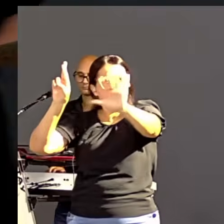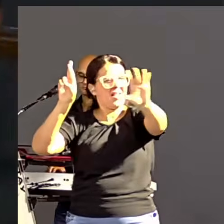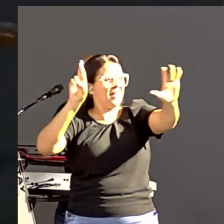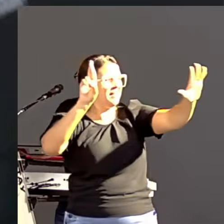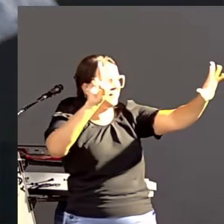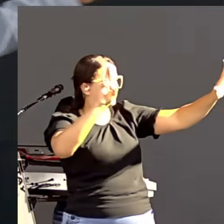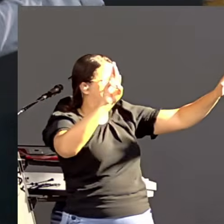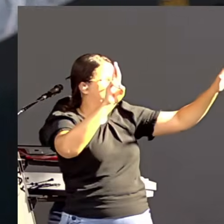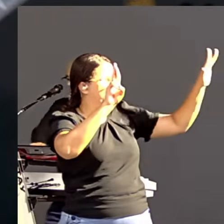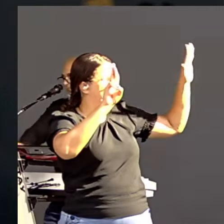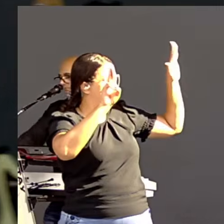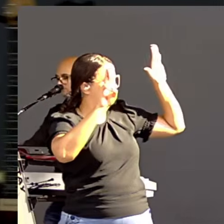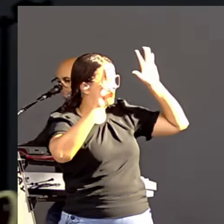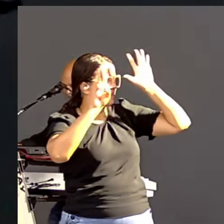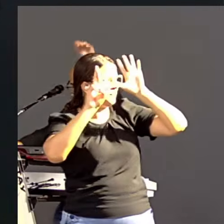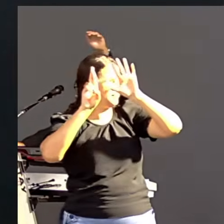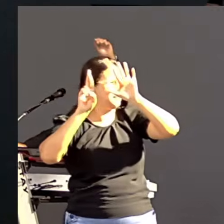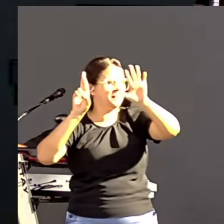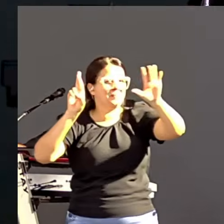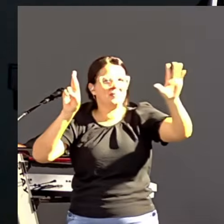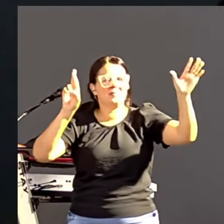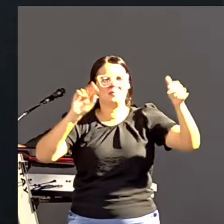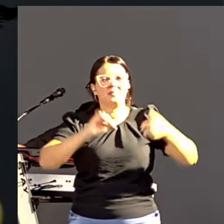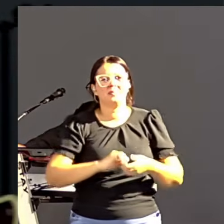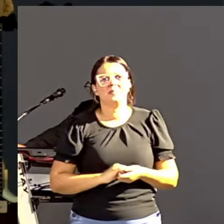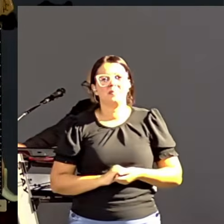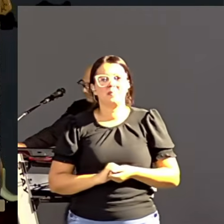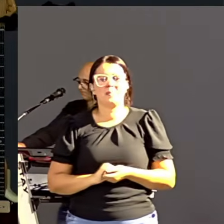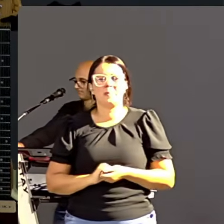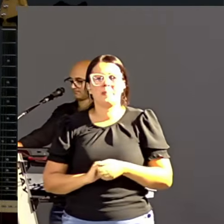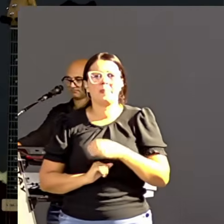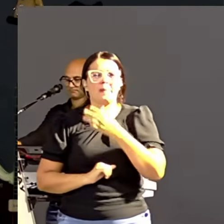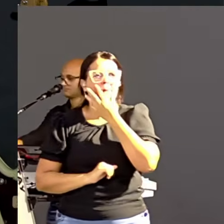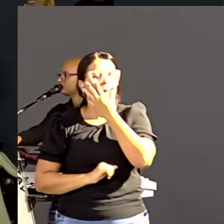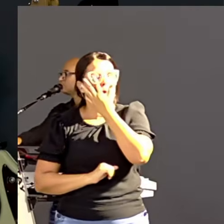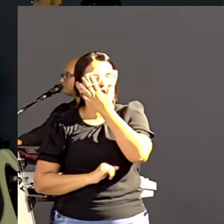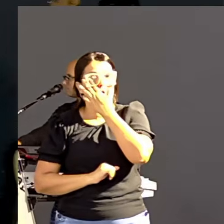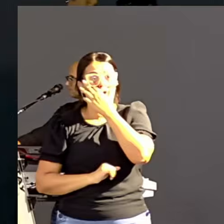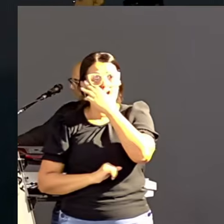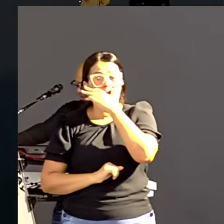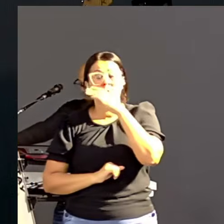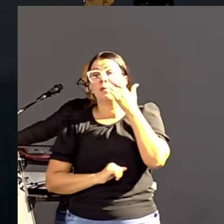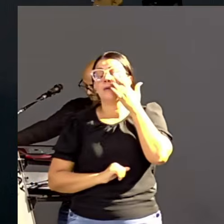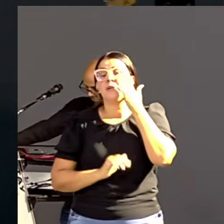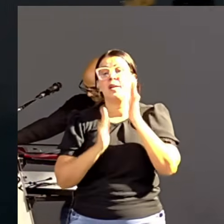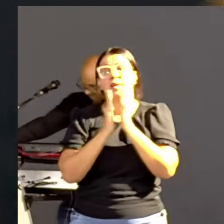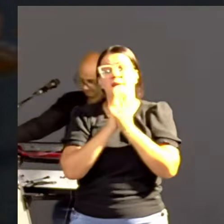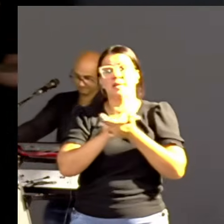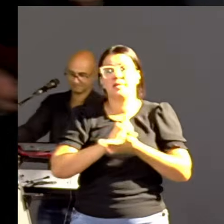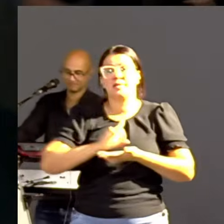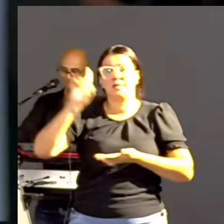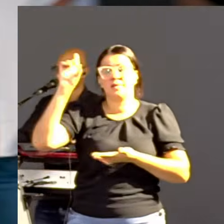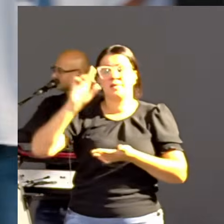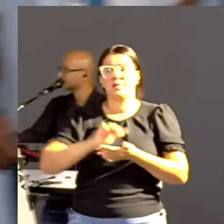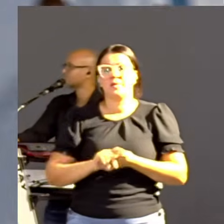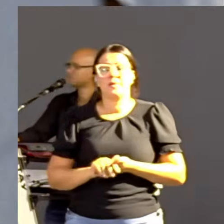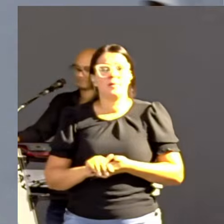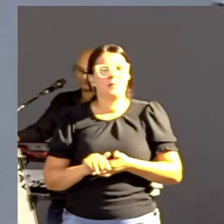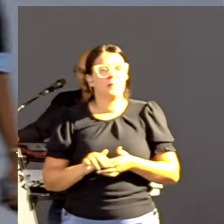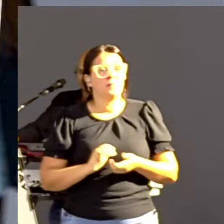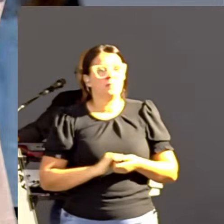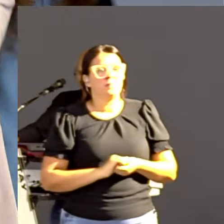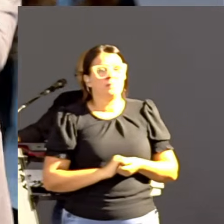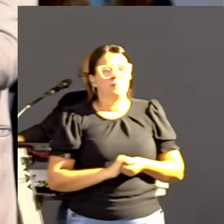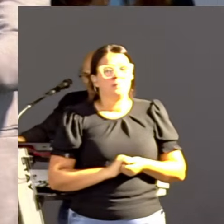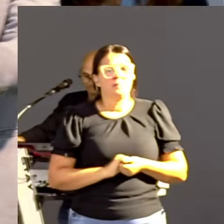resplandecerá. Levanta-te de entre os mortos. Amém. Graças a Deus.